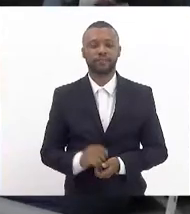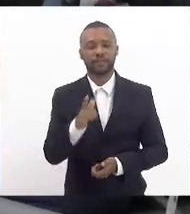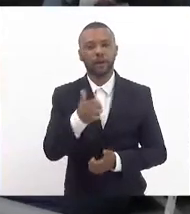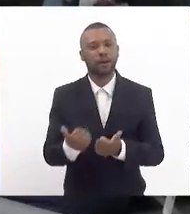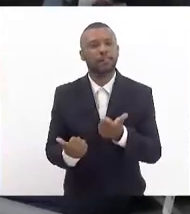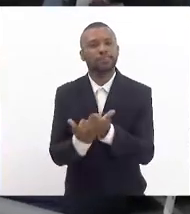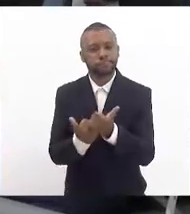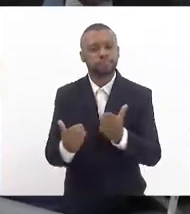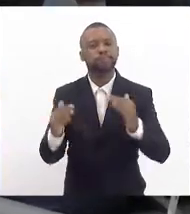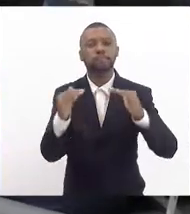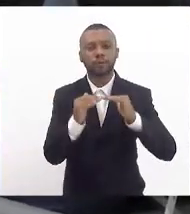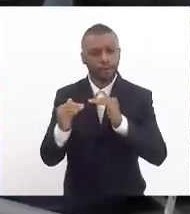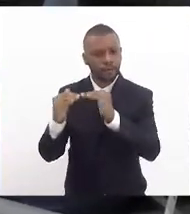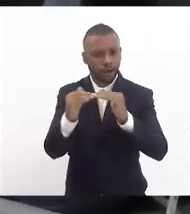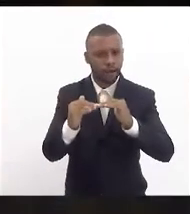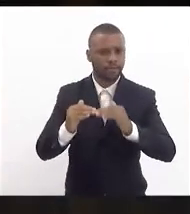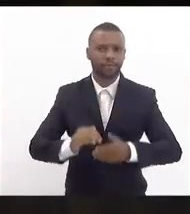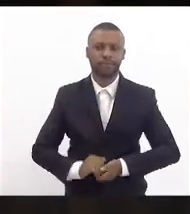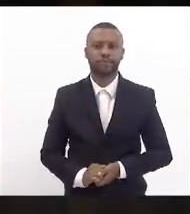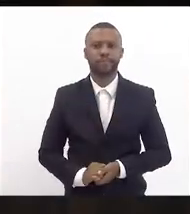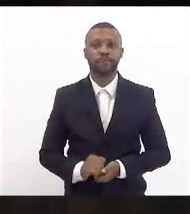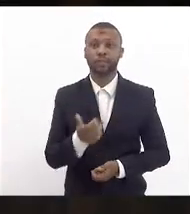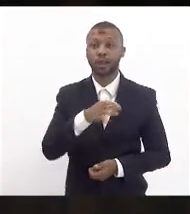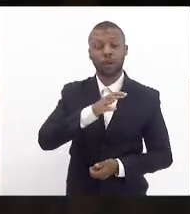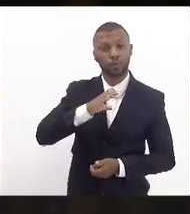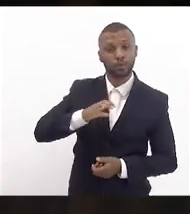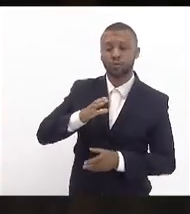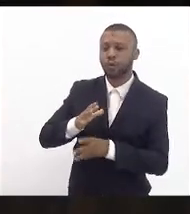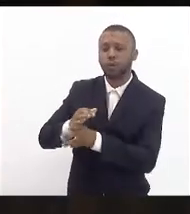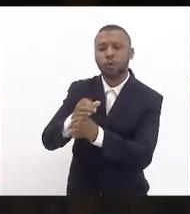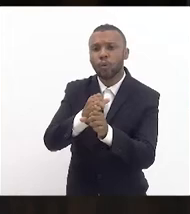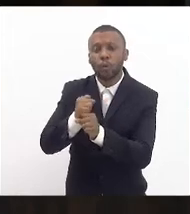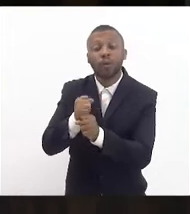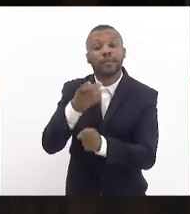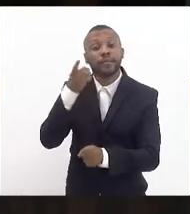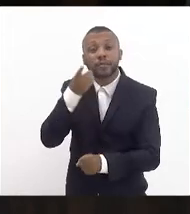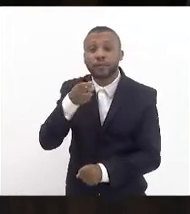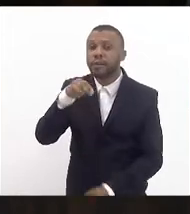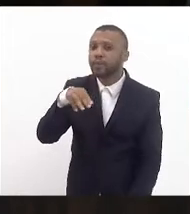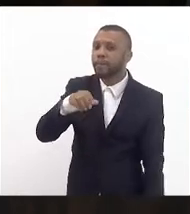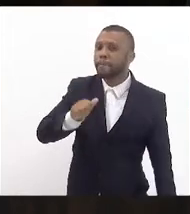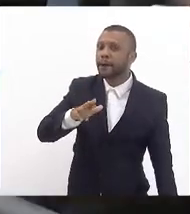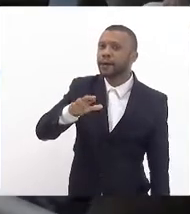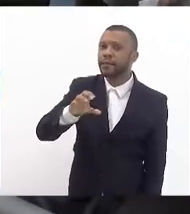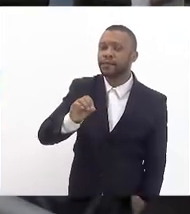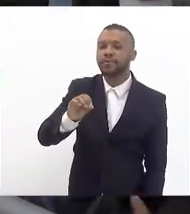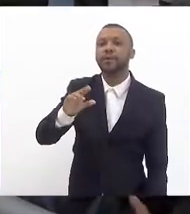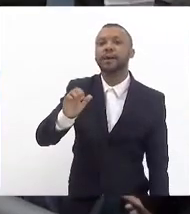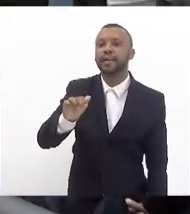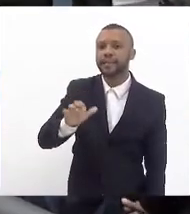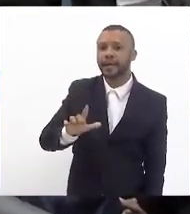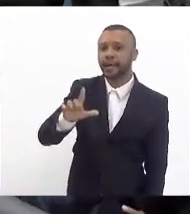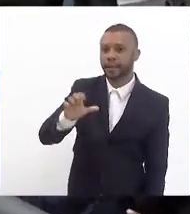Favorável, presidente. Pela Comissão de Orçamento, deputado Márcio Canella.